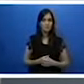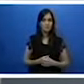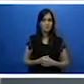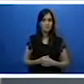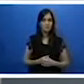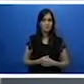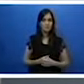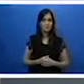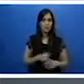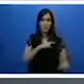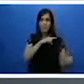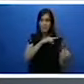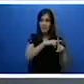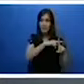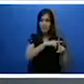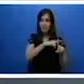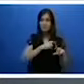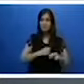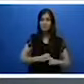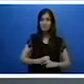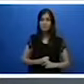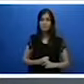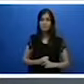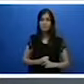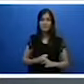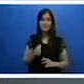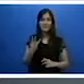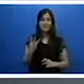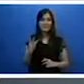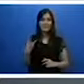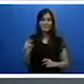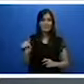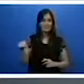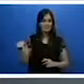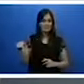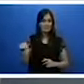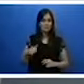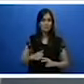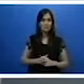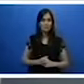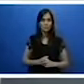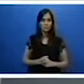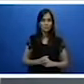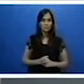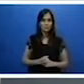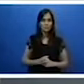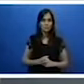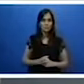1.623 mais 37.